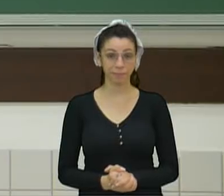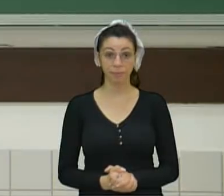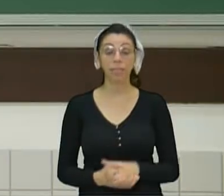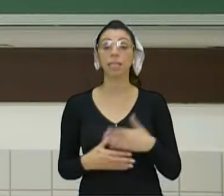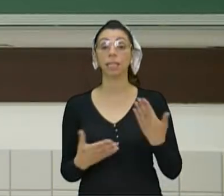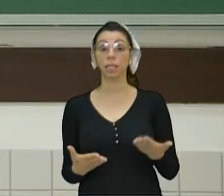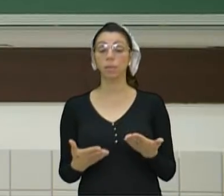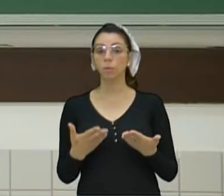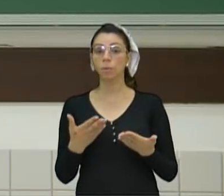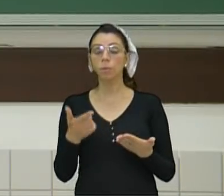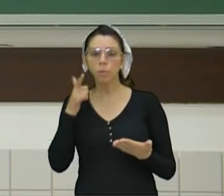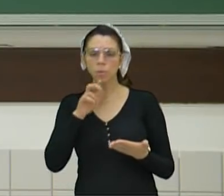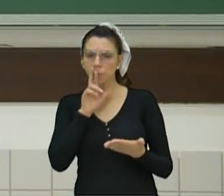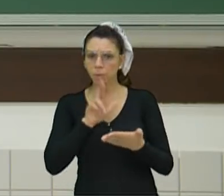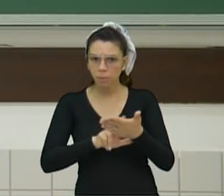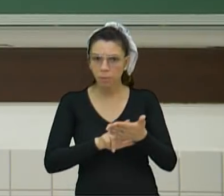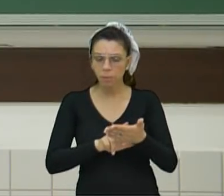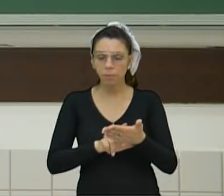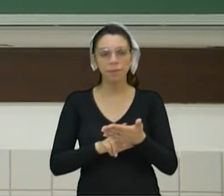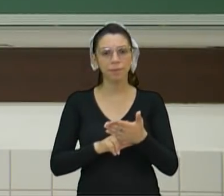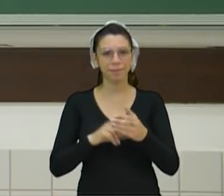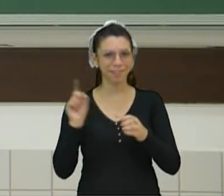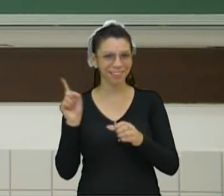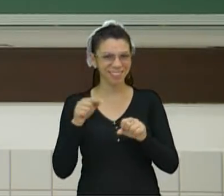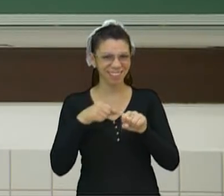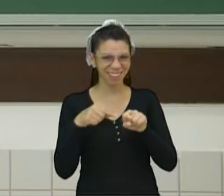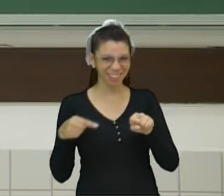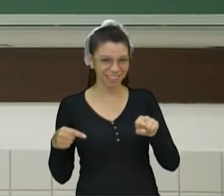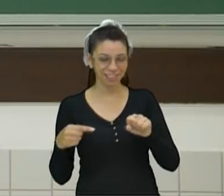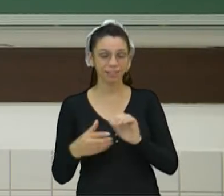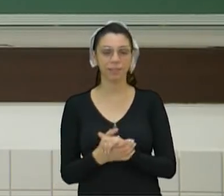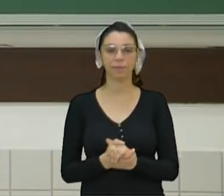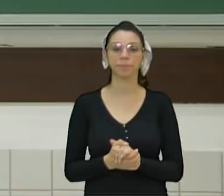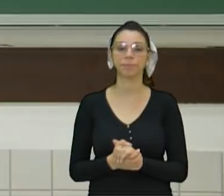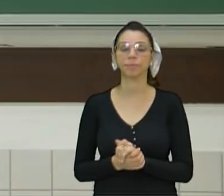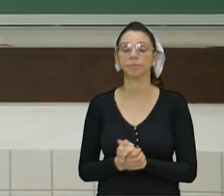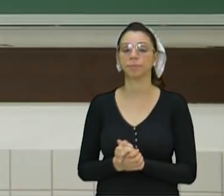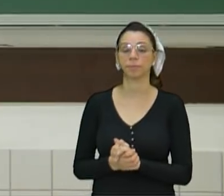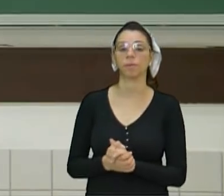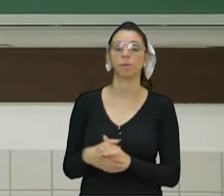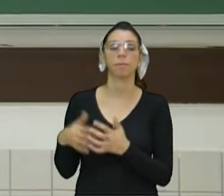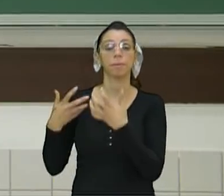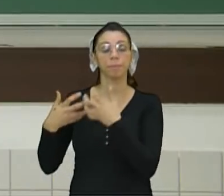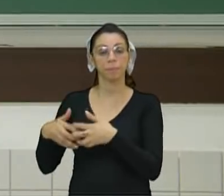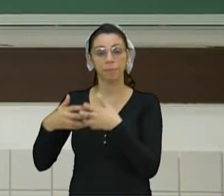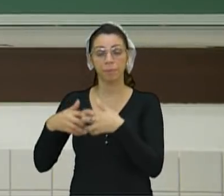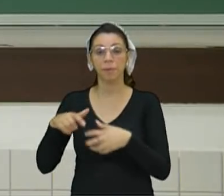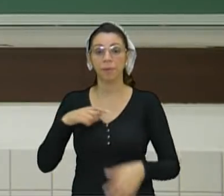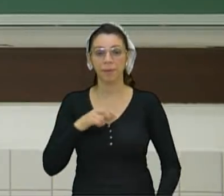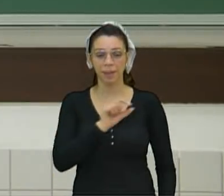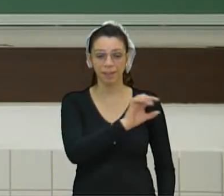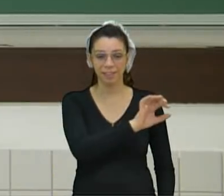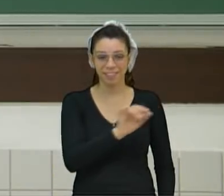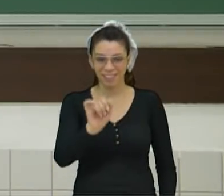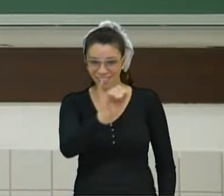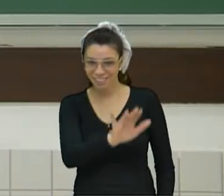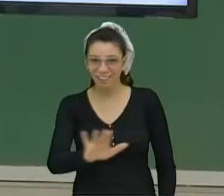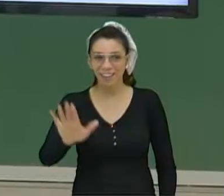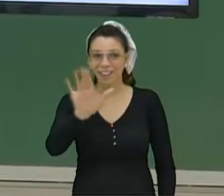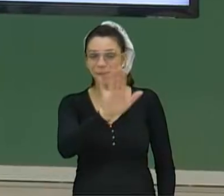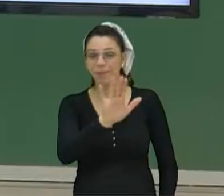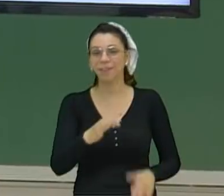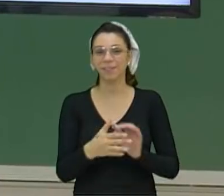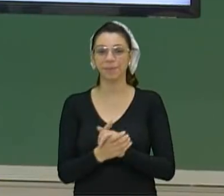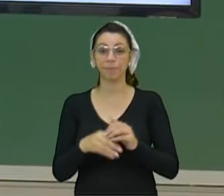E aí, pessoal, conseguiram resolver essa do parafuso? Então, vamos pensar ali. Até a professora colocou os desenhos dos parafusos. Esses